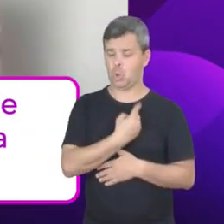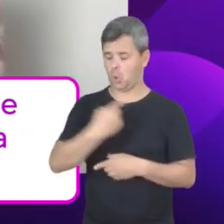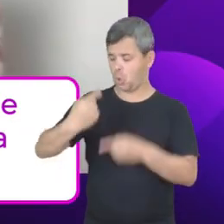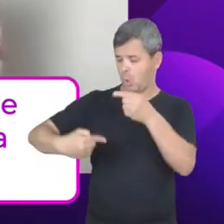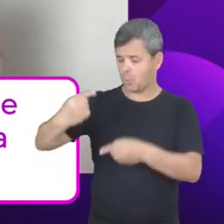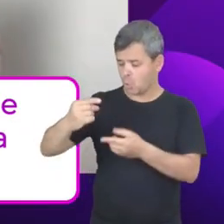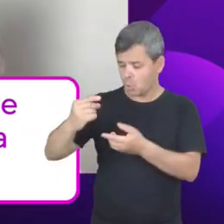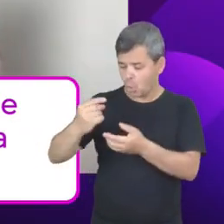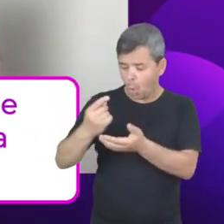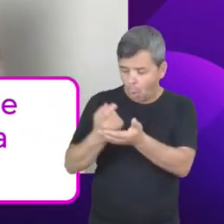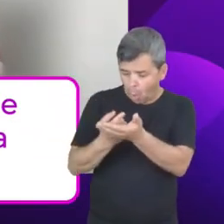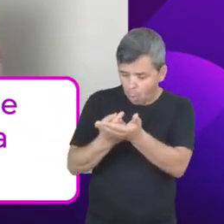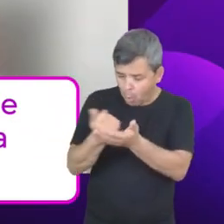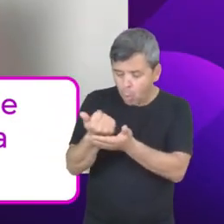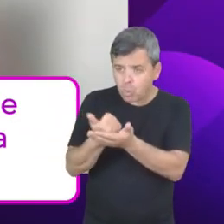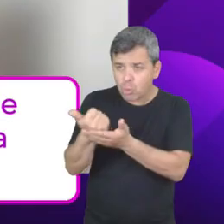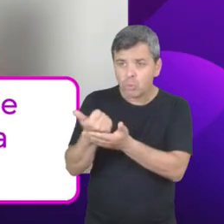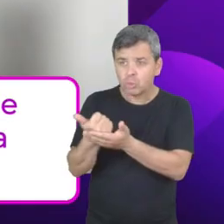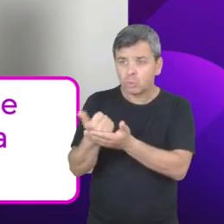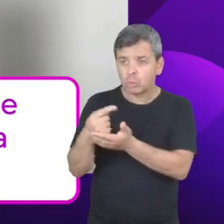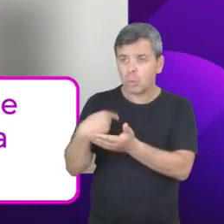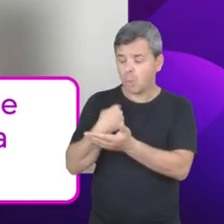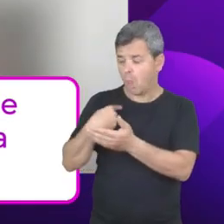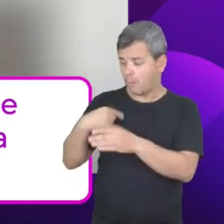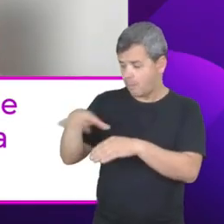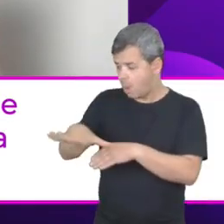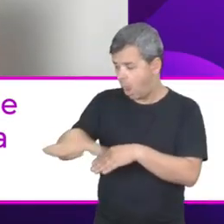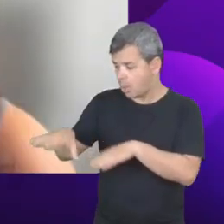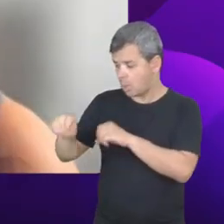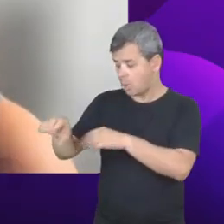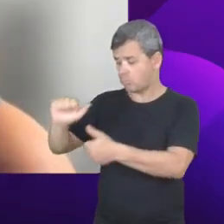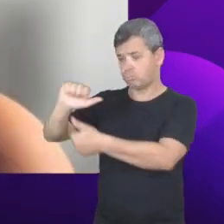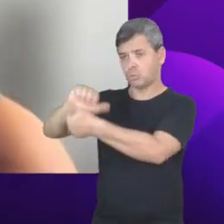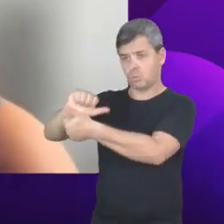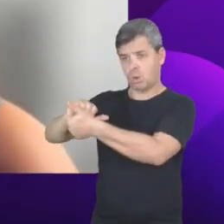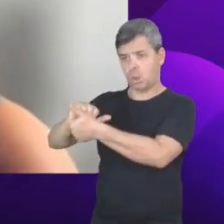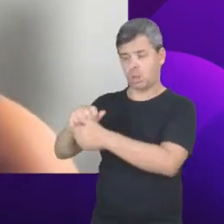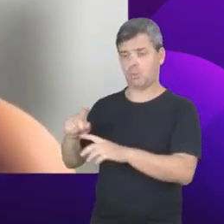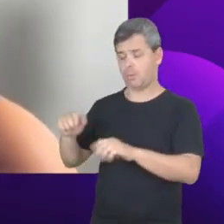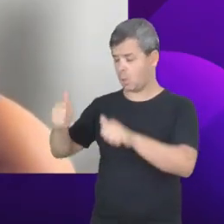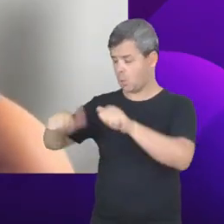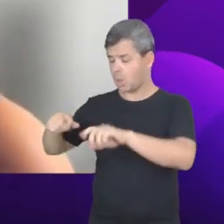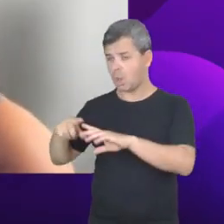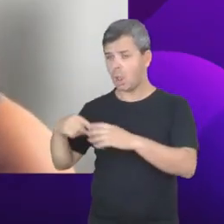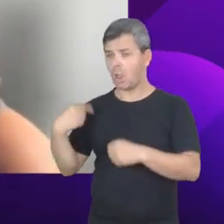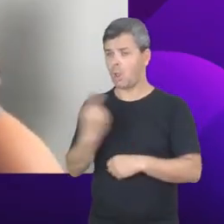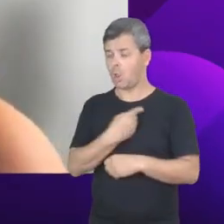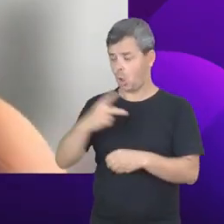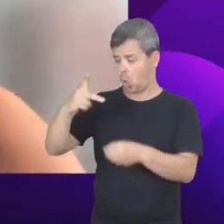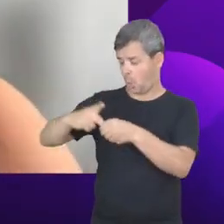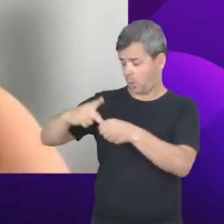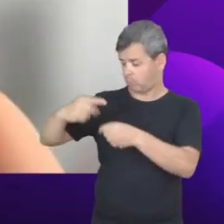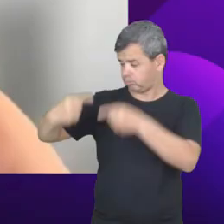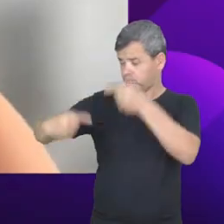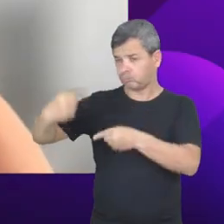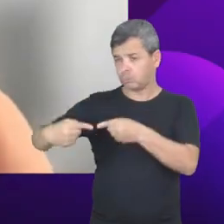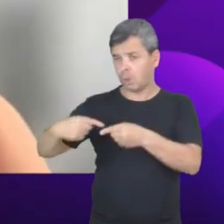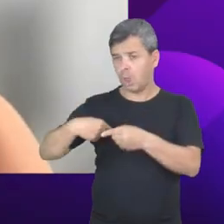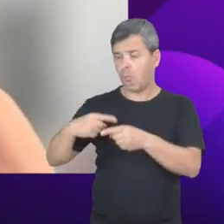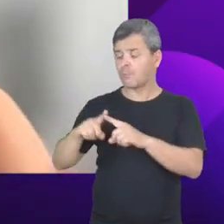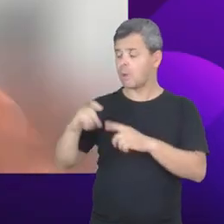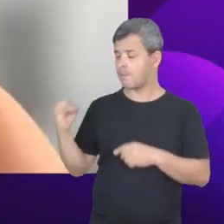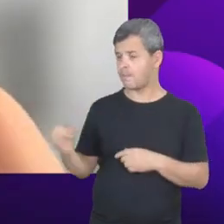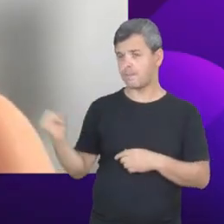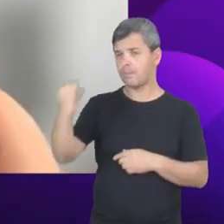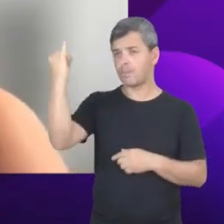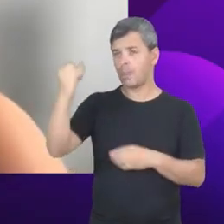o orçamento público para a educação de qualidade. E a partir desse debate do petróleo é nosso, que depois foi super